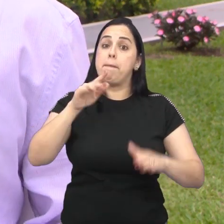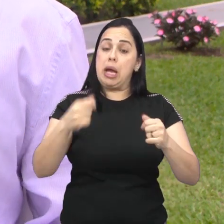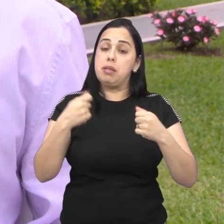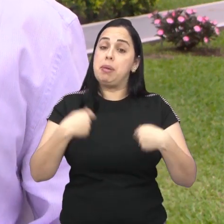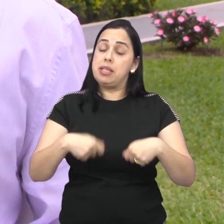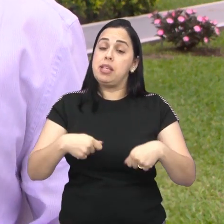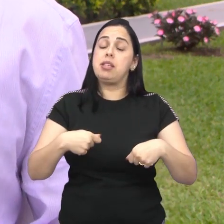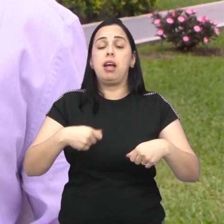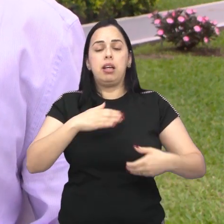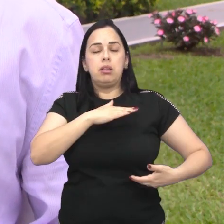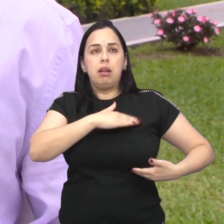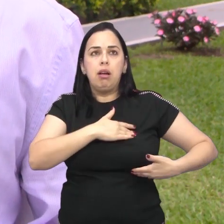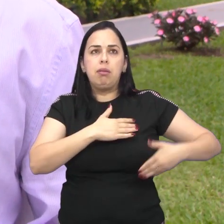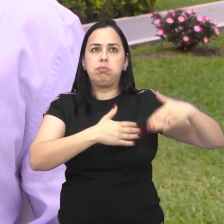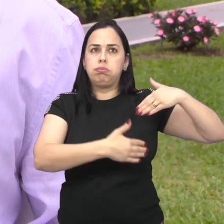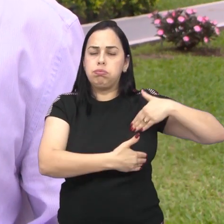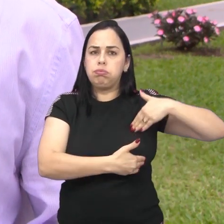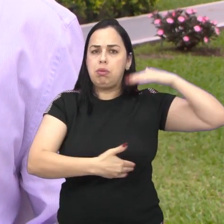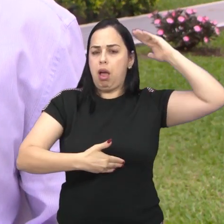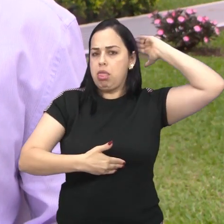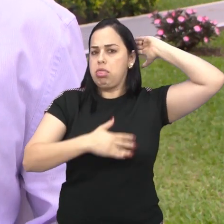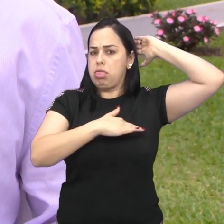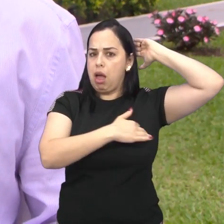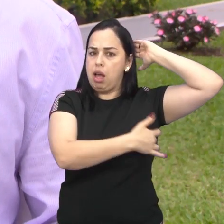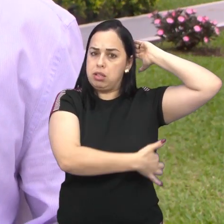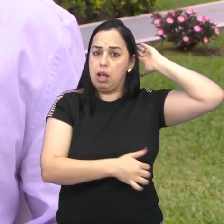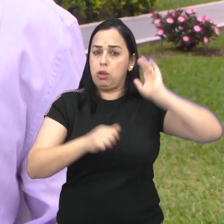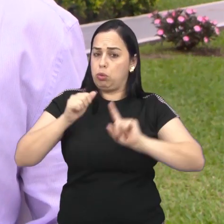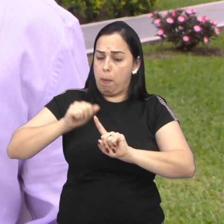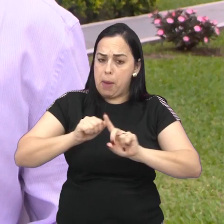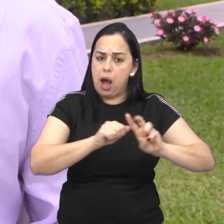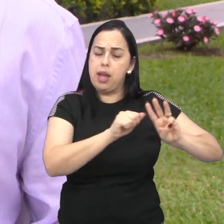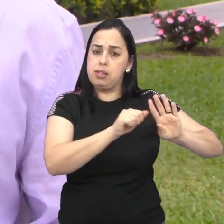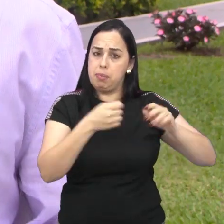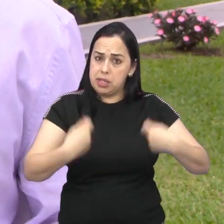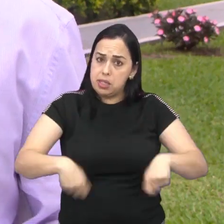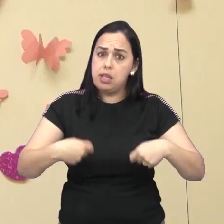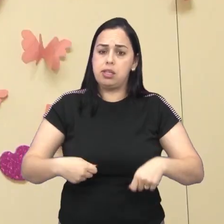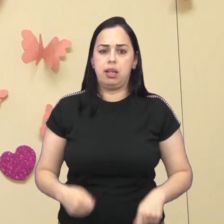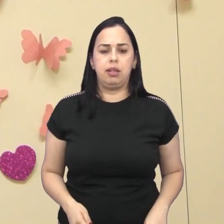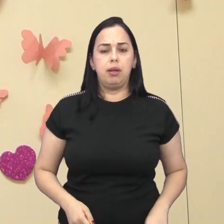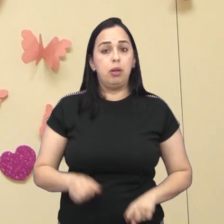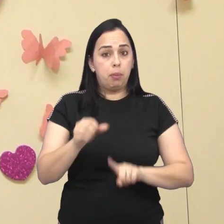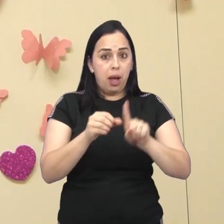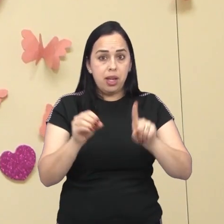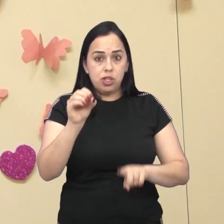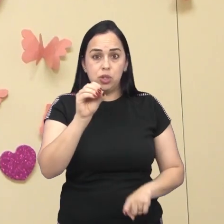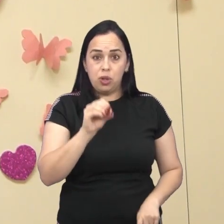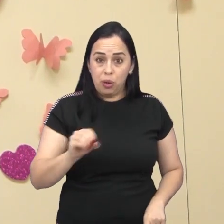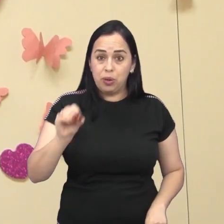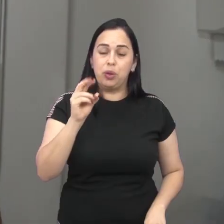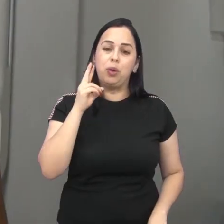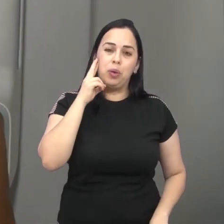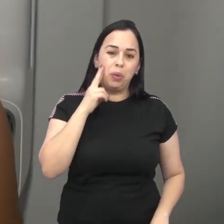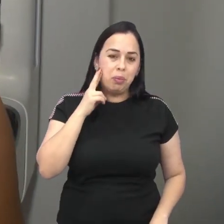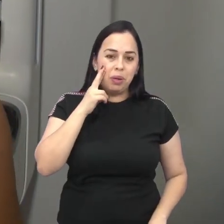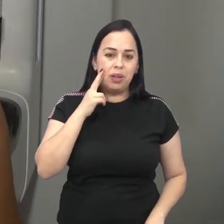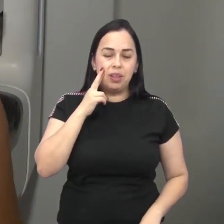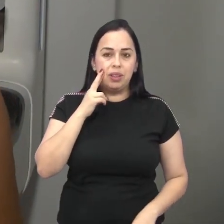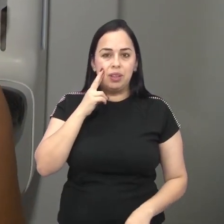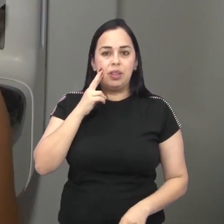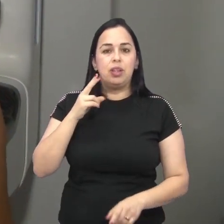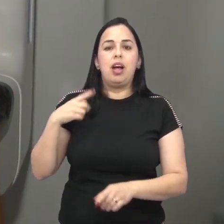deve estimular sim esse exame do toque, né, que a mulher deve realizar mensalmente. Durante o mês de outubro,